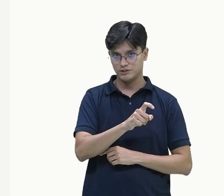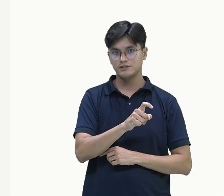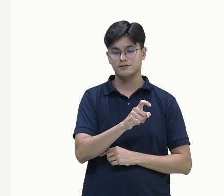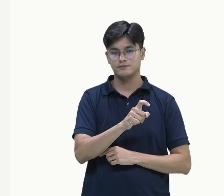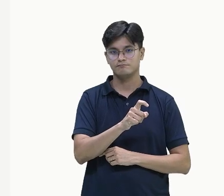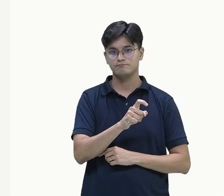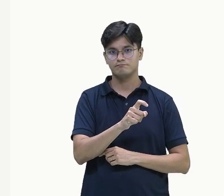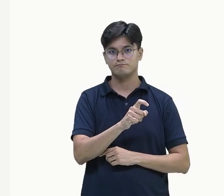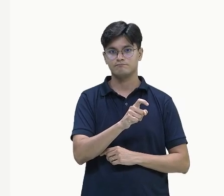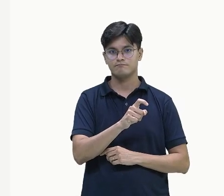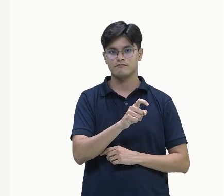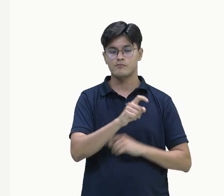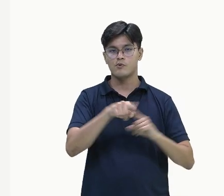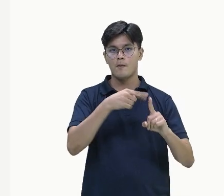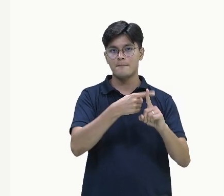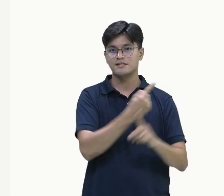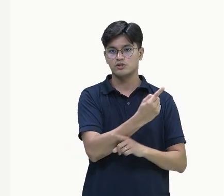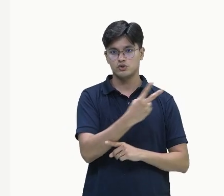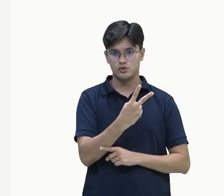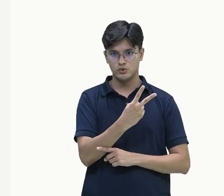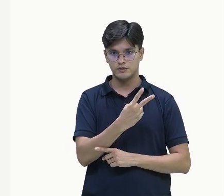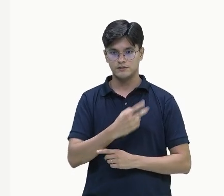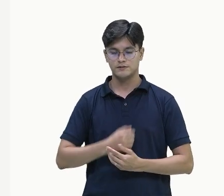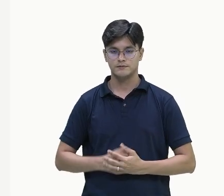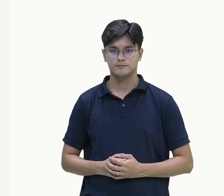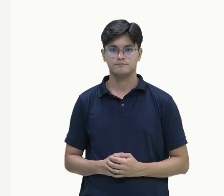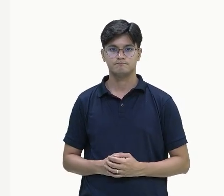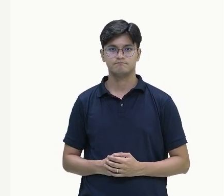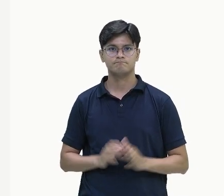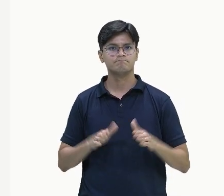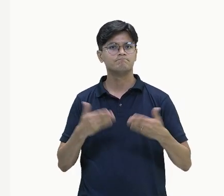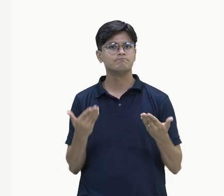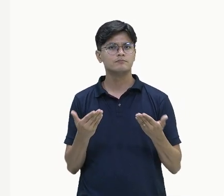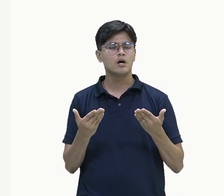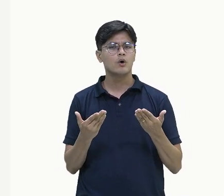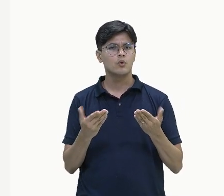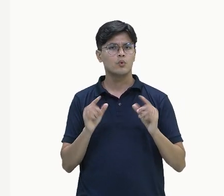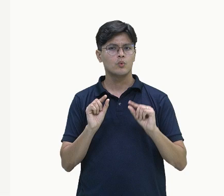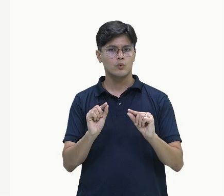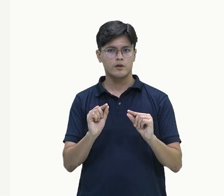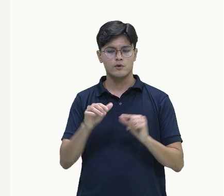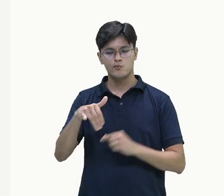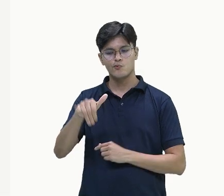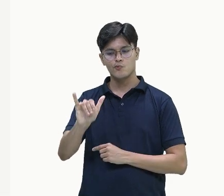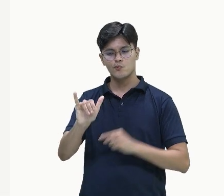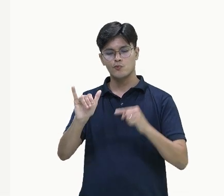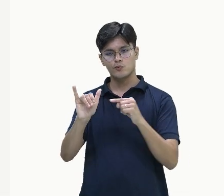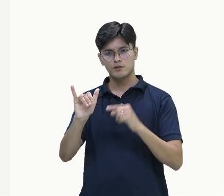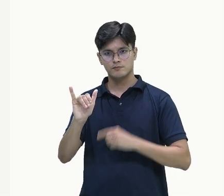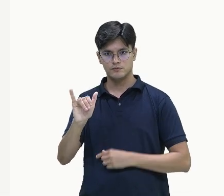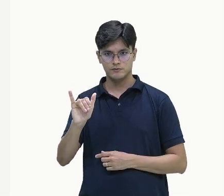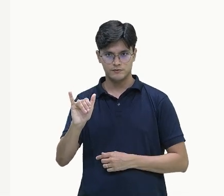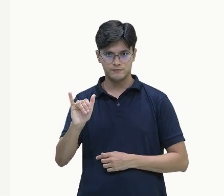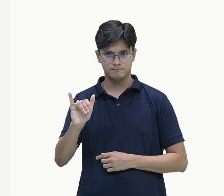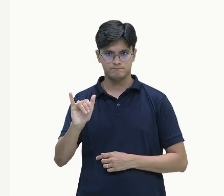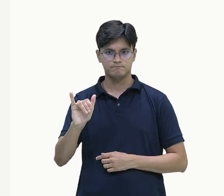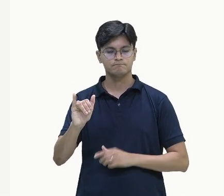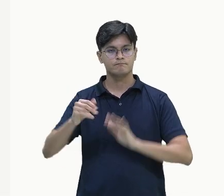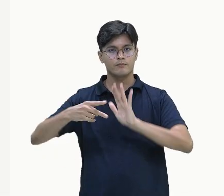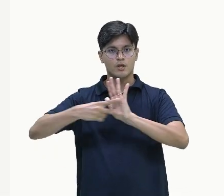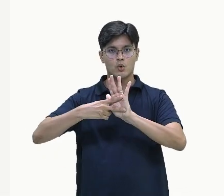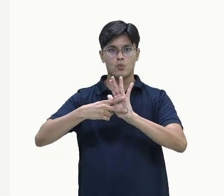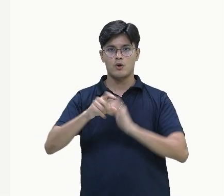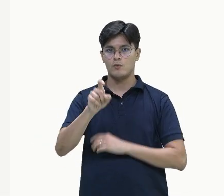Então, via de regra, nós podemos dizer o seguinte, né? Que o y é igual a